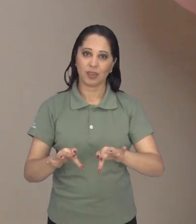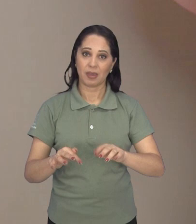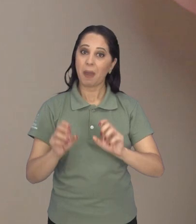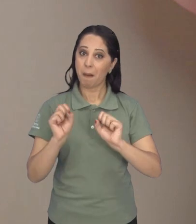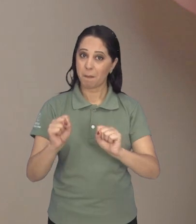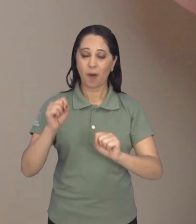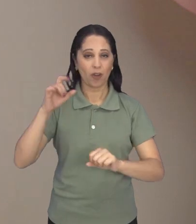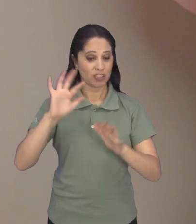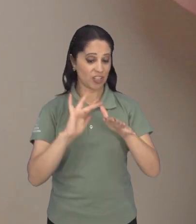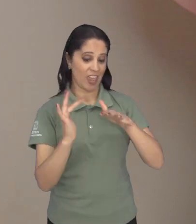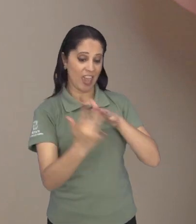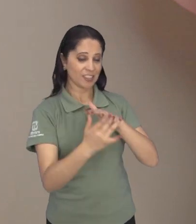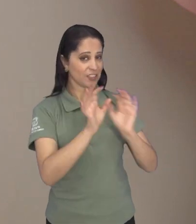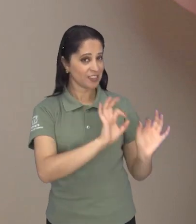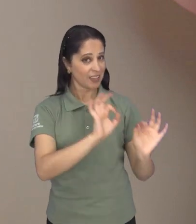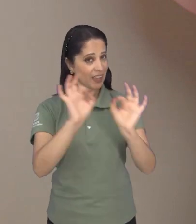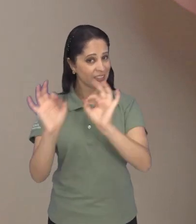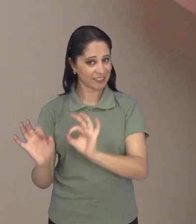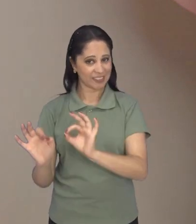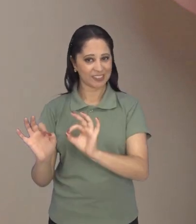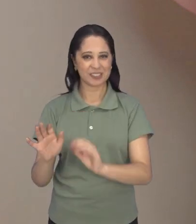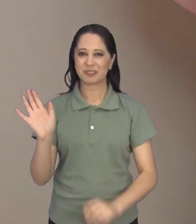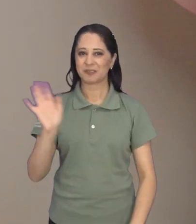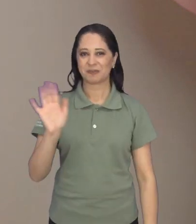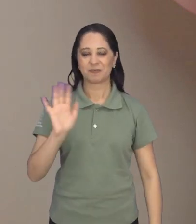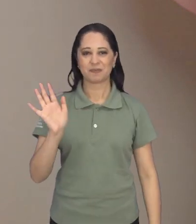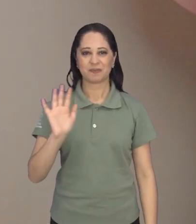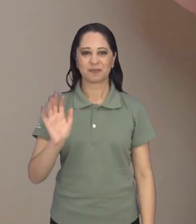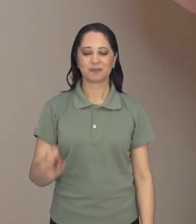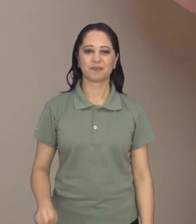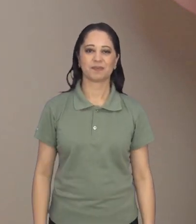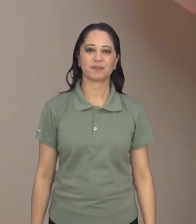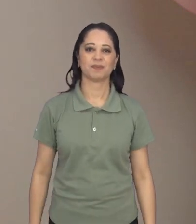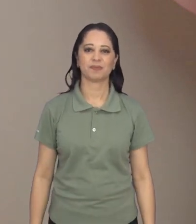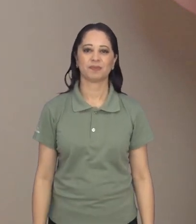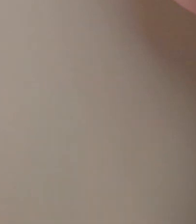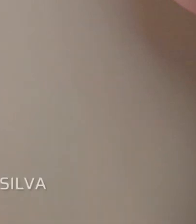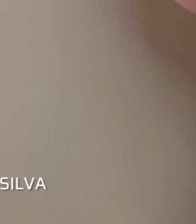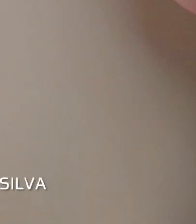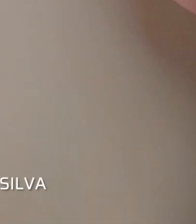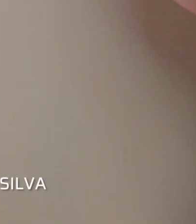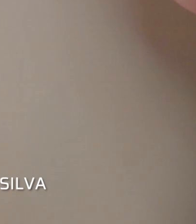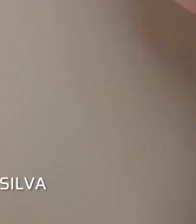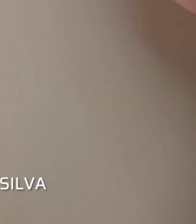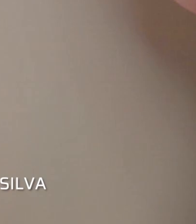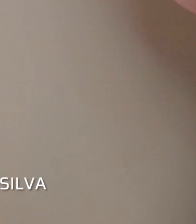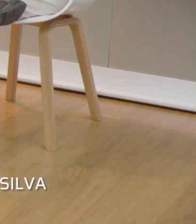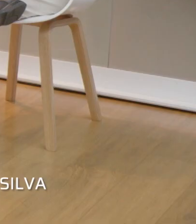hoje fica por aqui. Acompanhe a gente por meio das nossas redes sociais. Até a próxima!